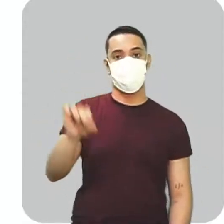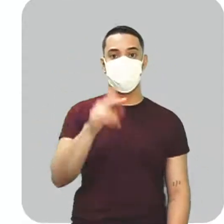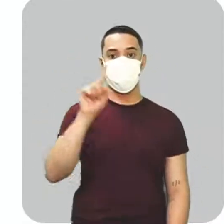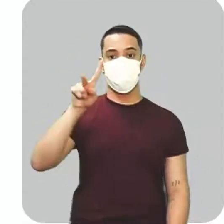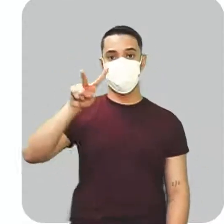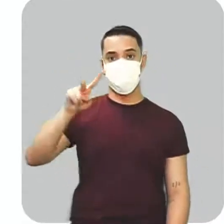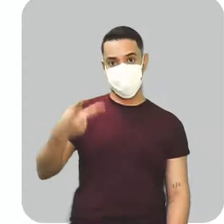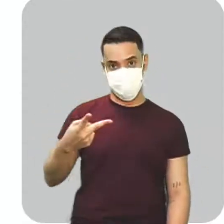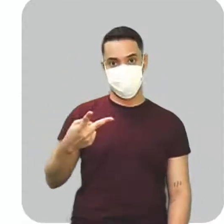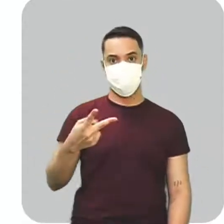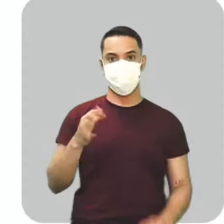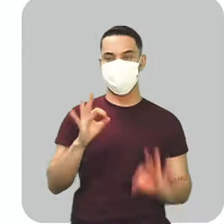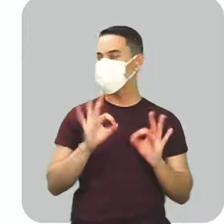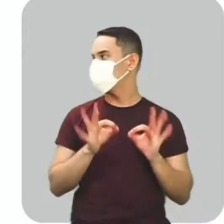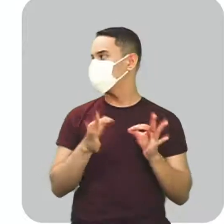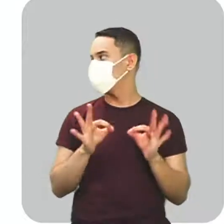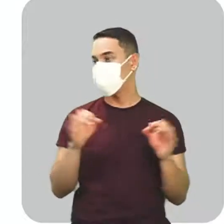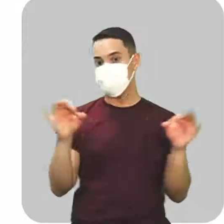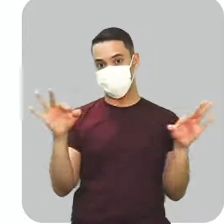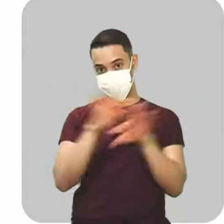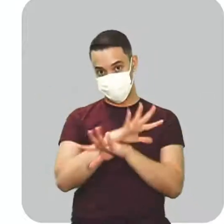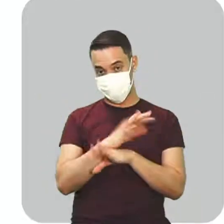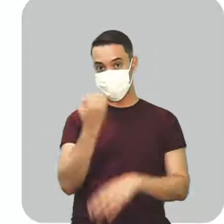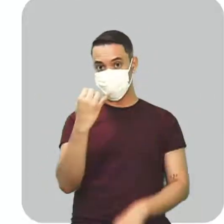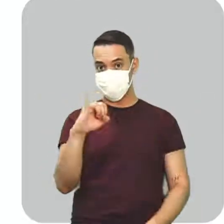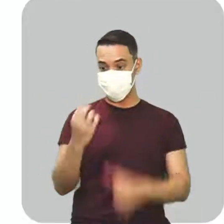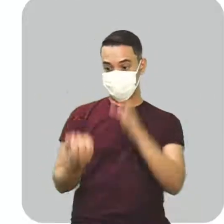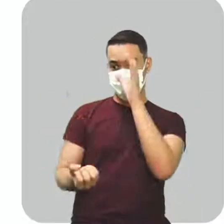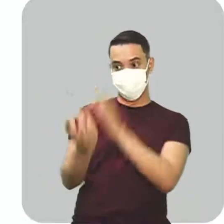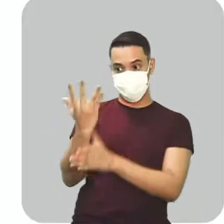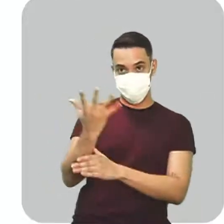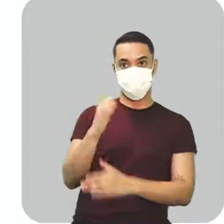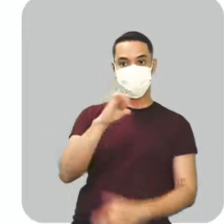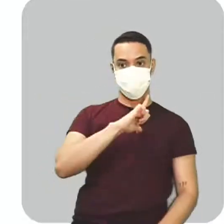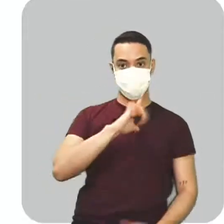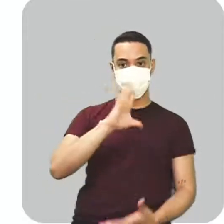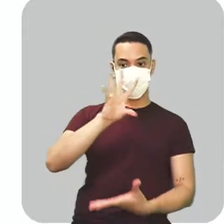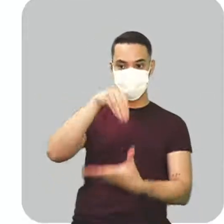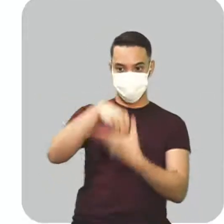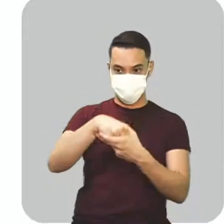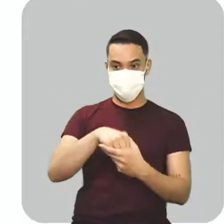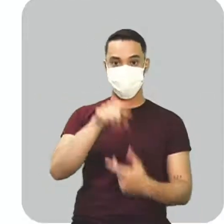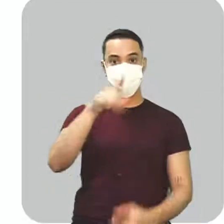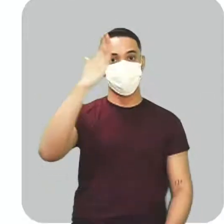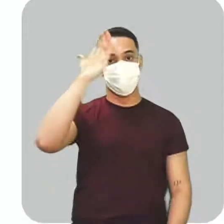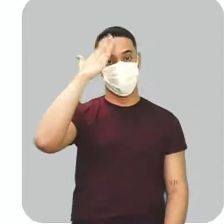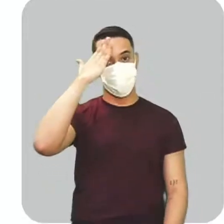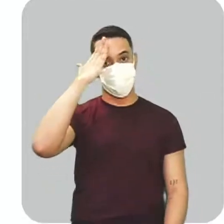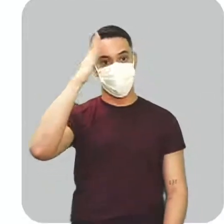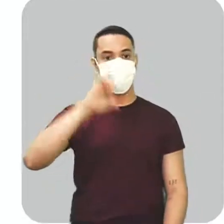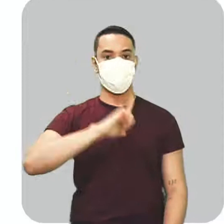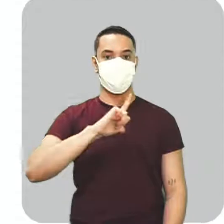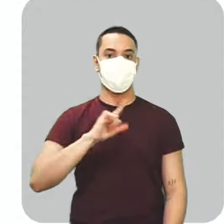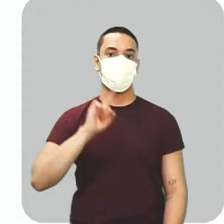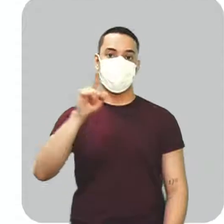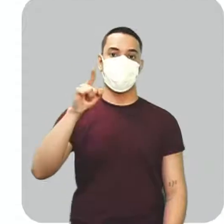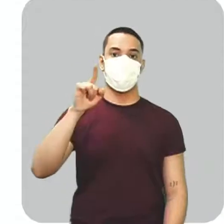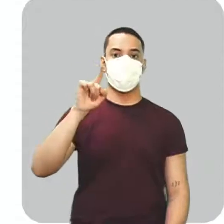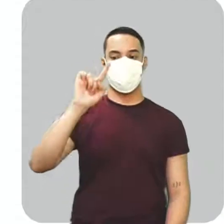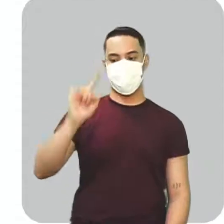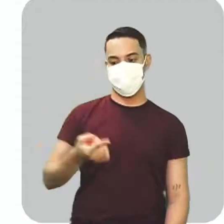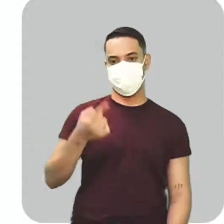tá certinho? Pronto, quando aparecer oração subordinada substantiva positiva, já sabe que terá